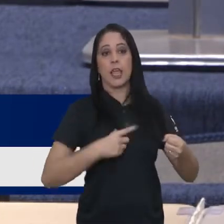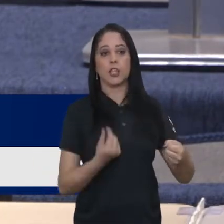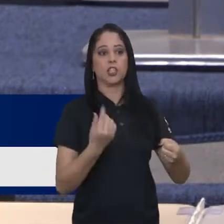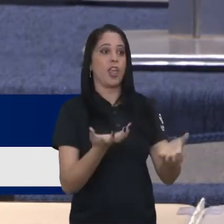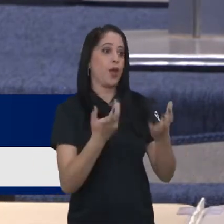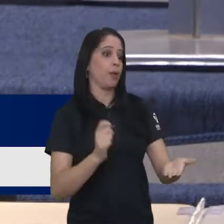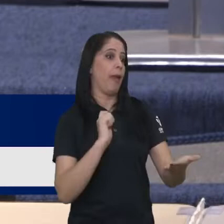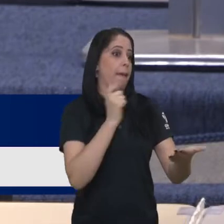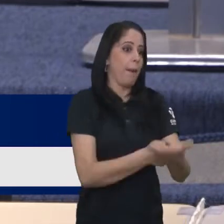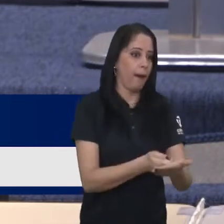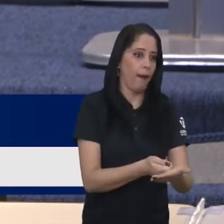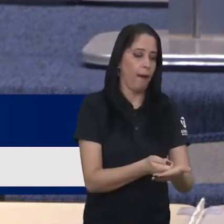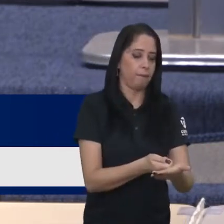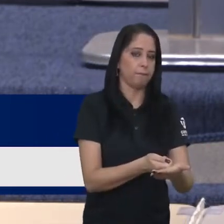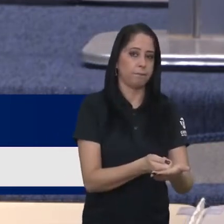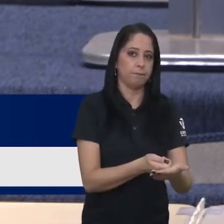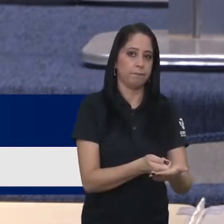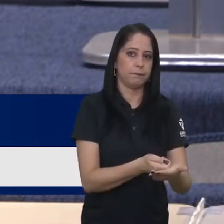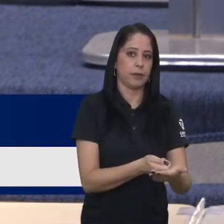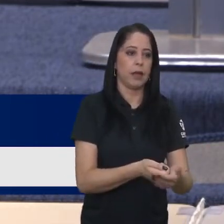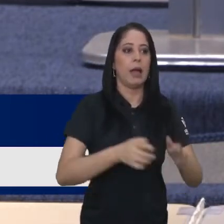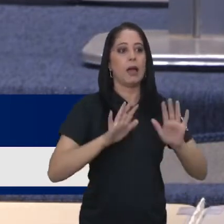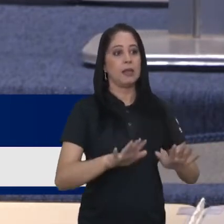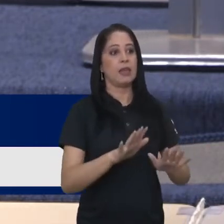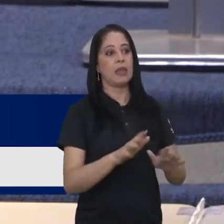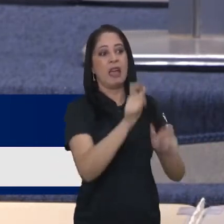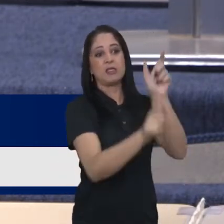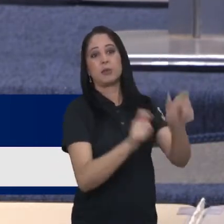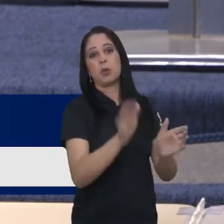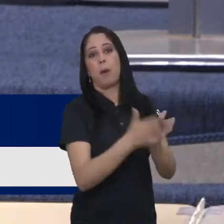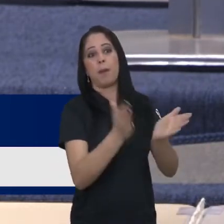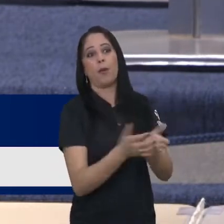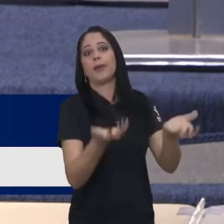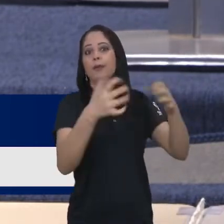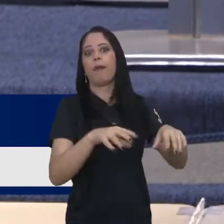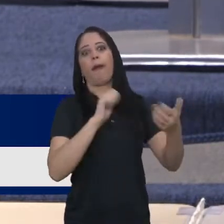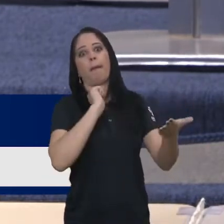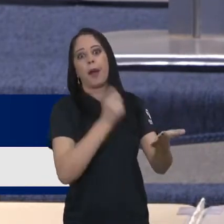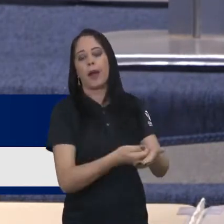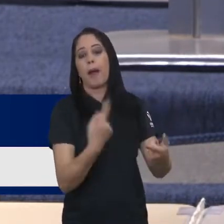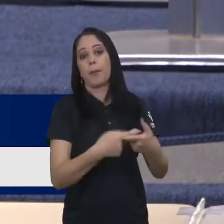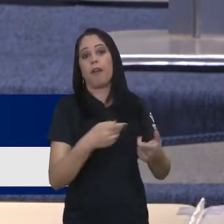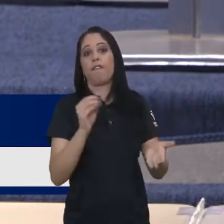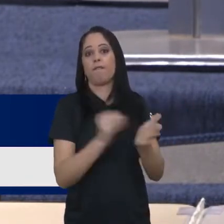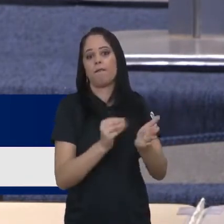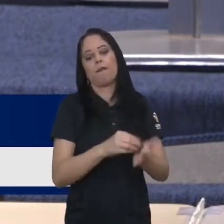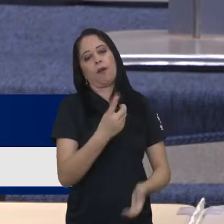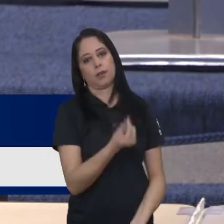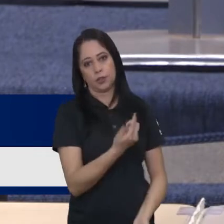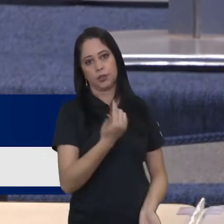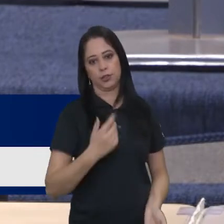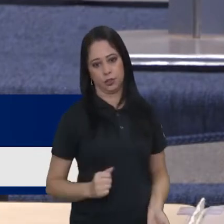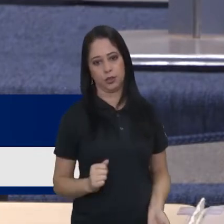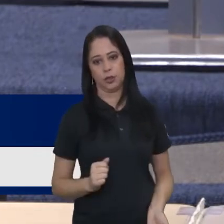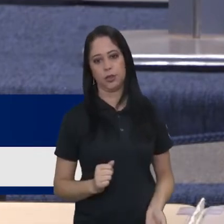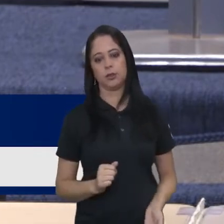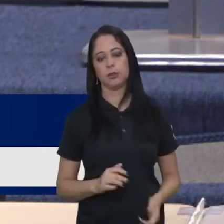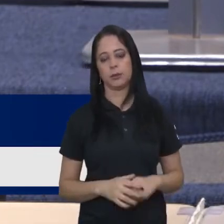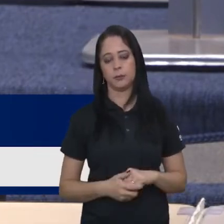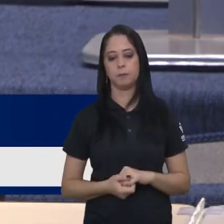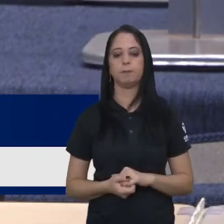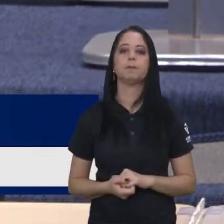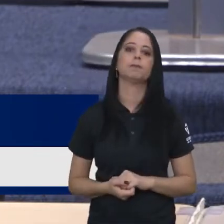porque o projeto é a parte mais barata da regularização. É que várias empresas estão fazendo projetos, várias empresas se especializaram em fazer